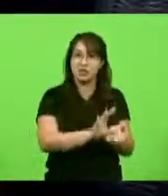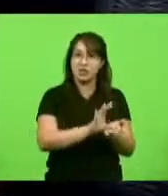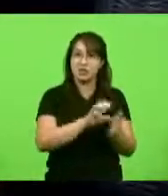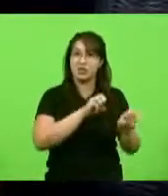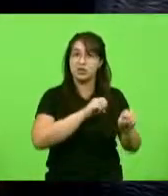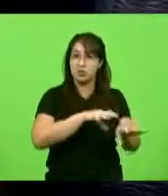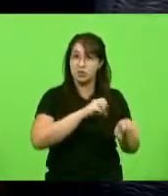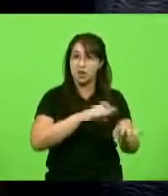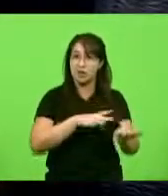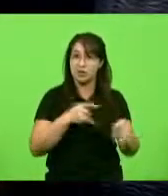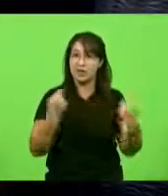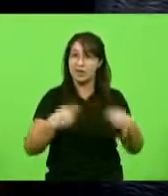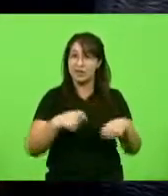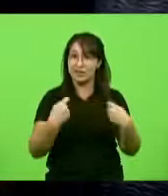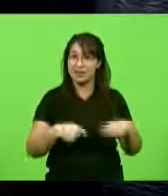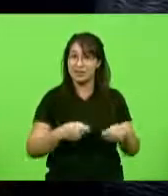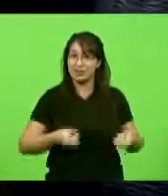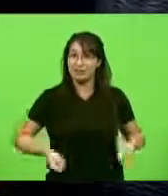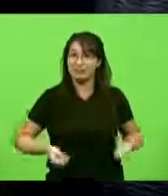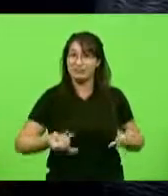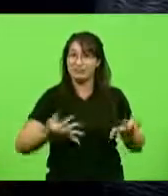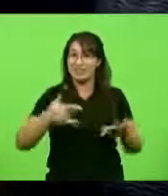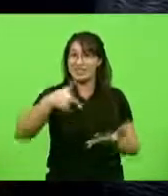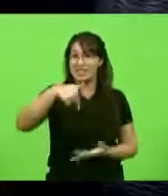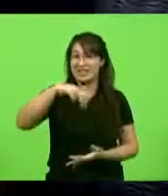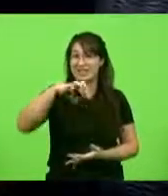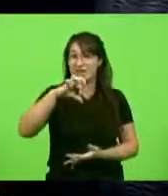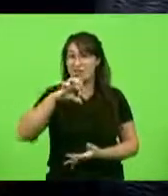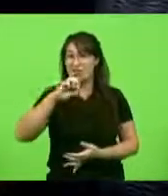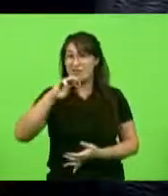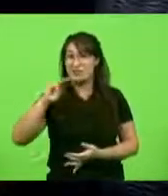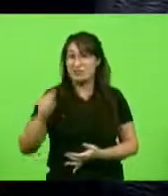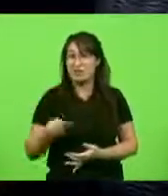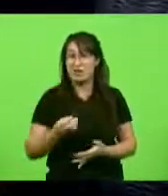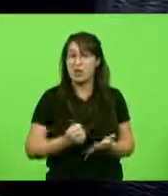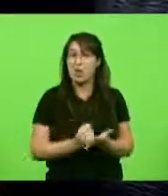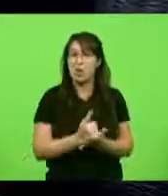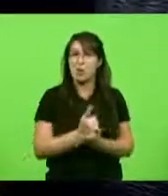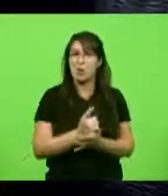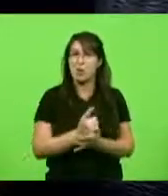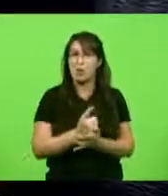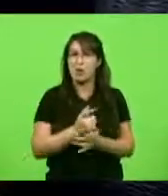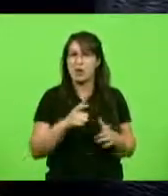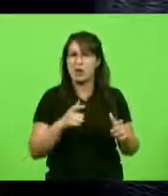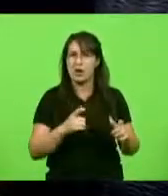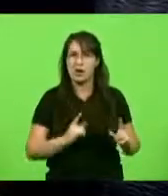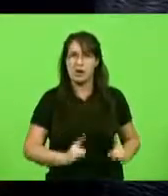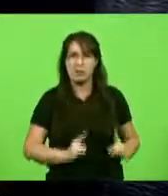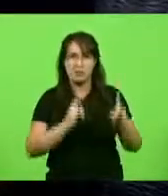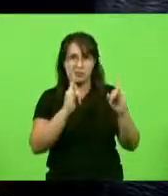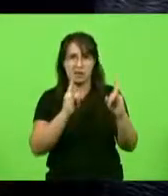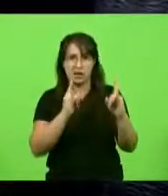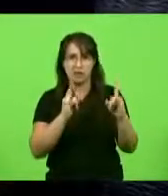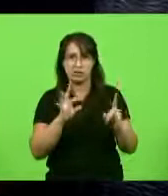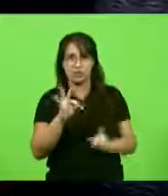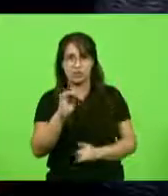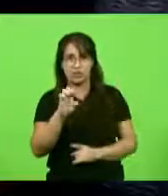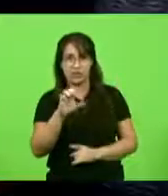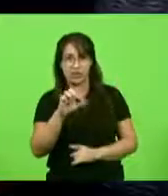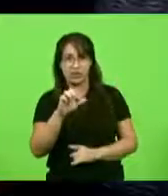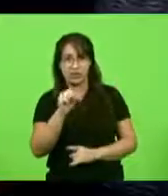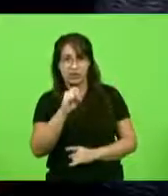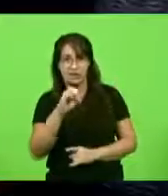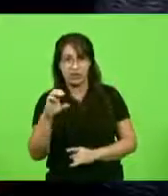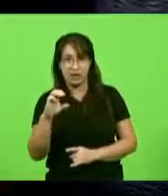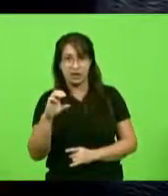gastar 79 milhões para comprar o prédio da antiga Telesc, da Oi, ali no Itacurubi. Ou